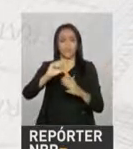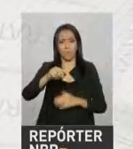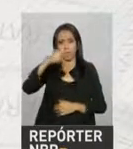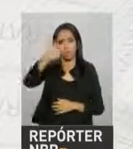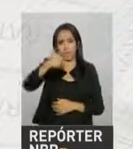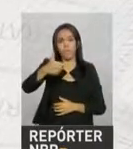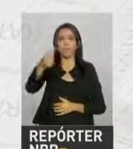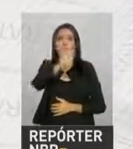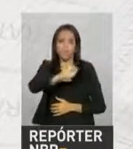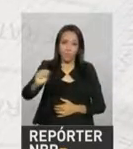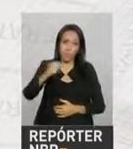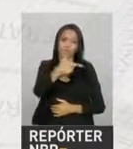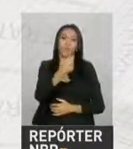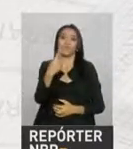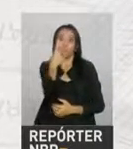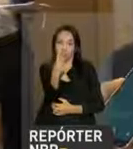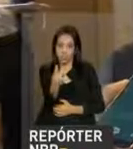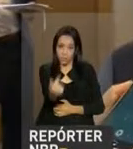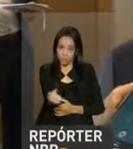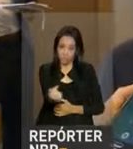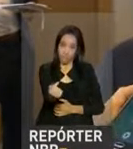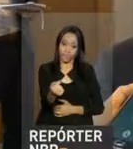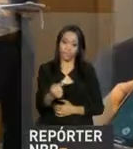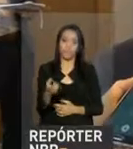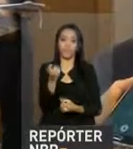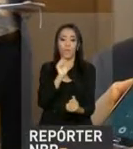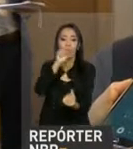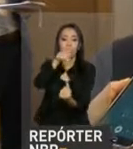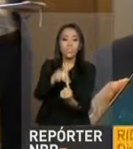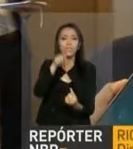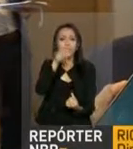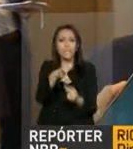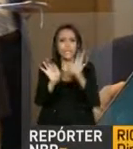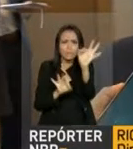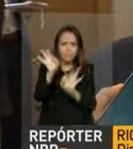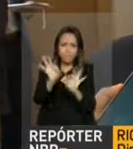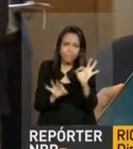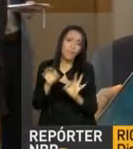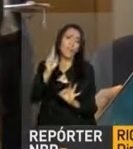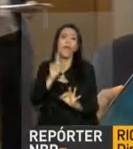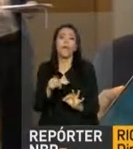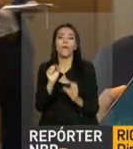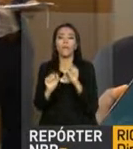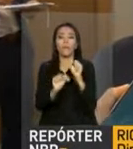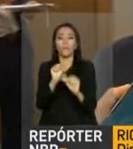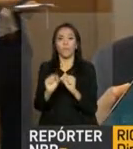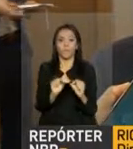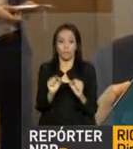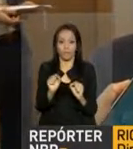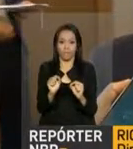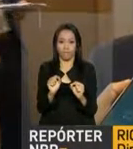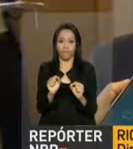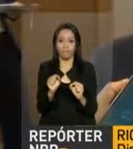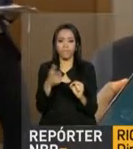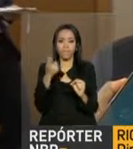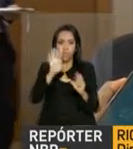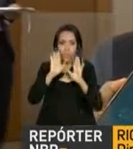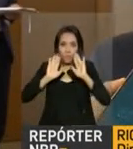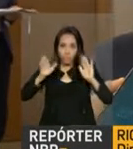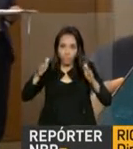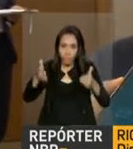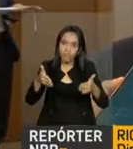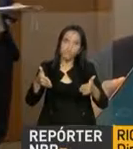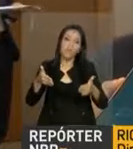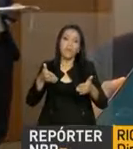semestre de 2016 7 o objetivo desse plano de ação é materializar o foco prioritário do